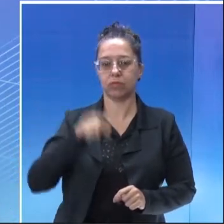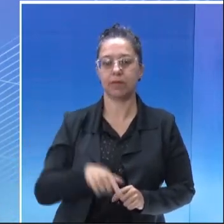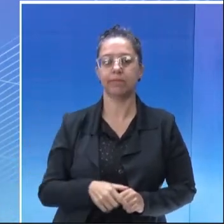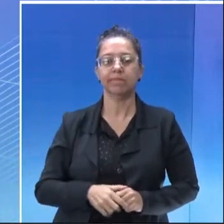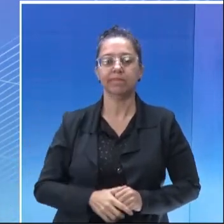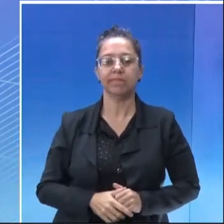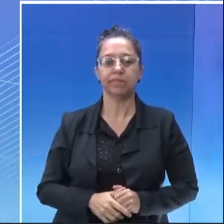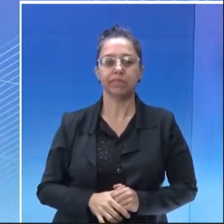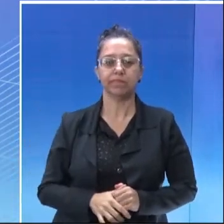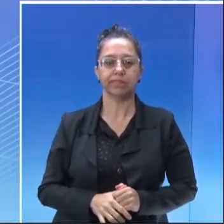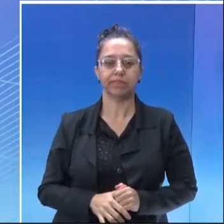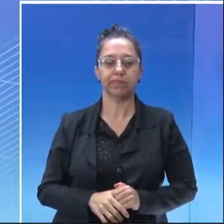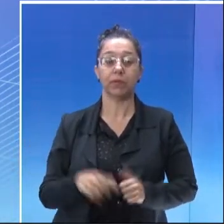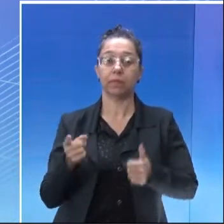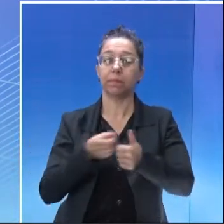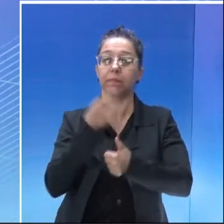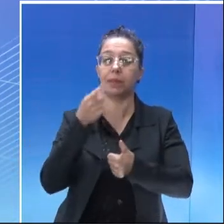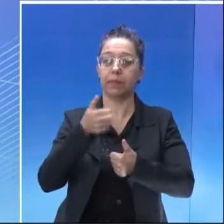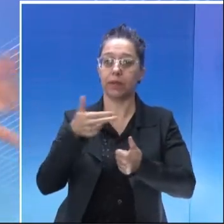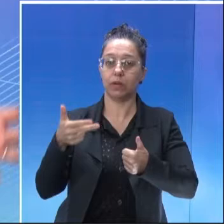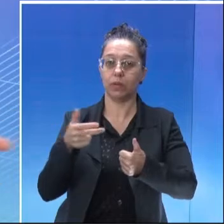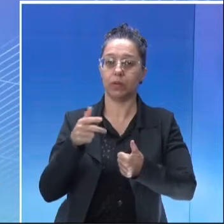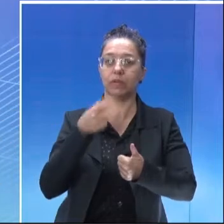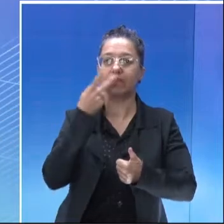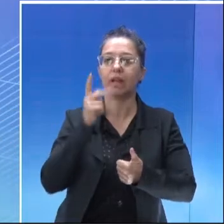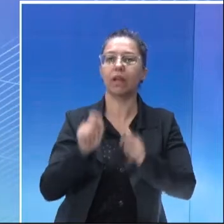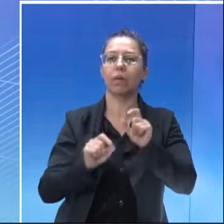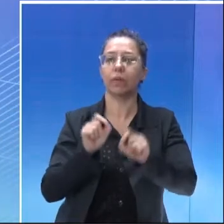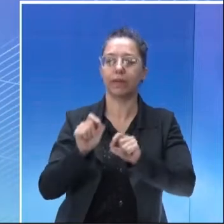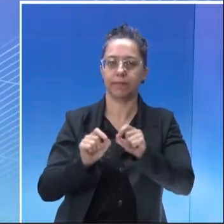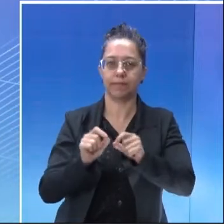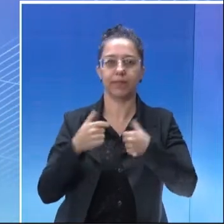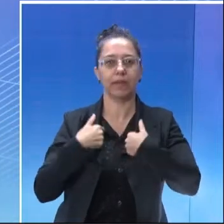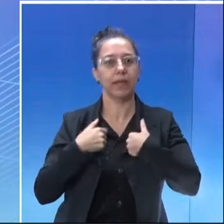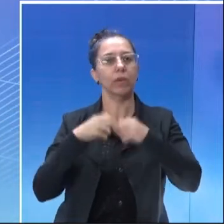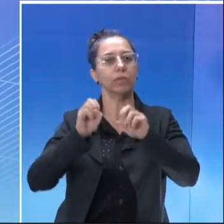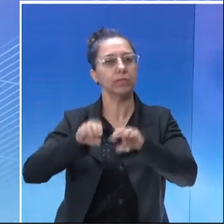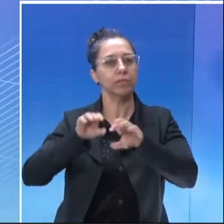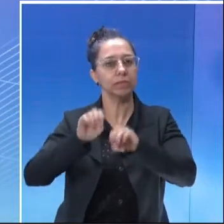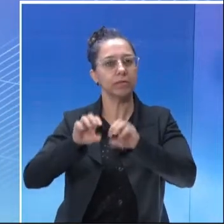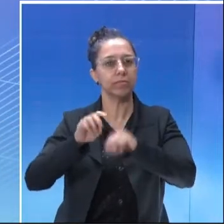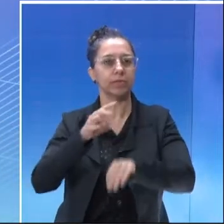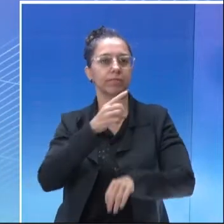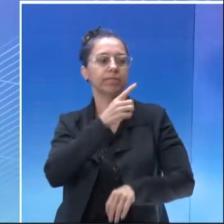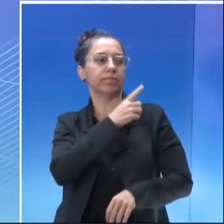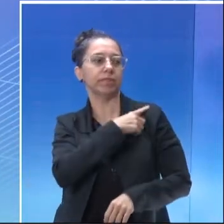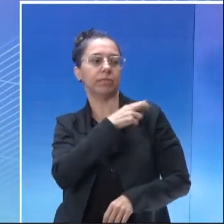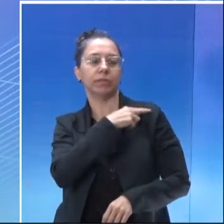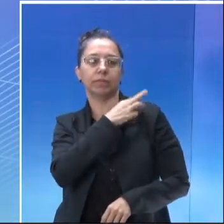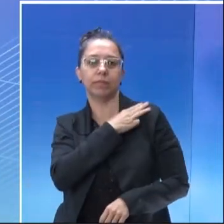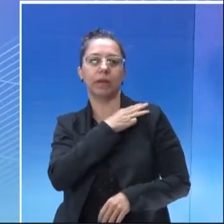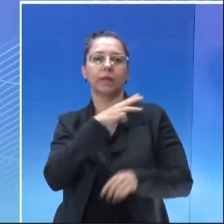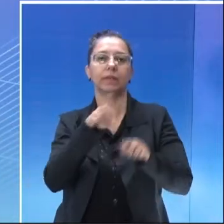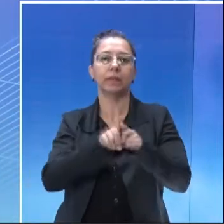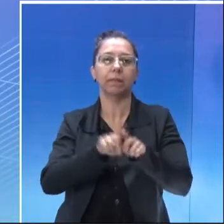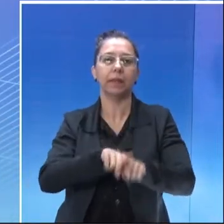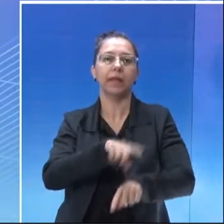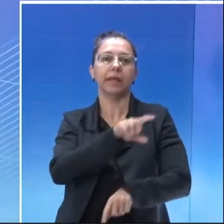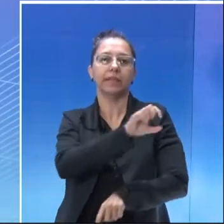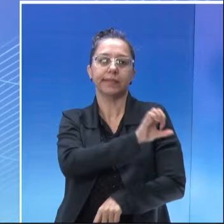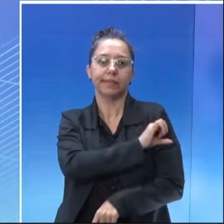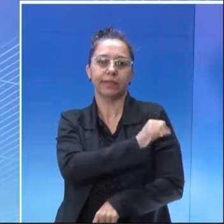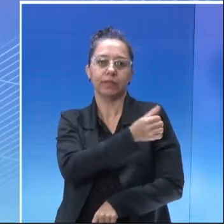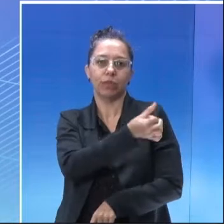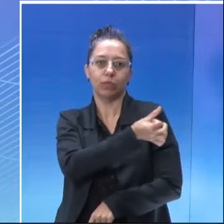modernidade. Né? Então, primeira coisa que eu tenho que falar para vocês é o seguinte: eu dou muita aula no ensino médio e no ensino fundamental.